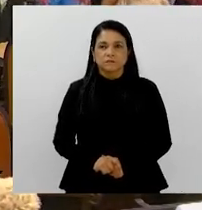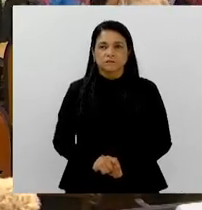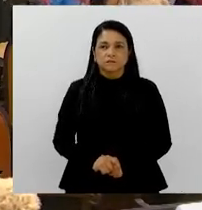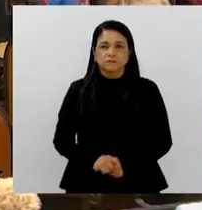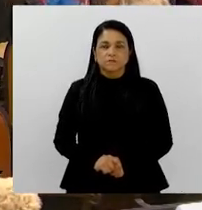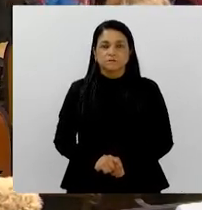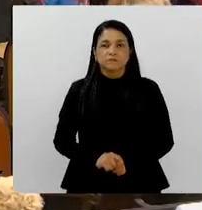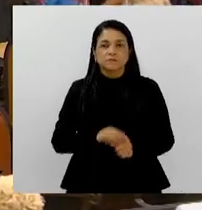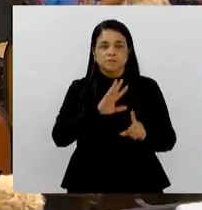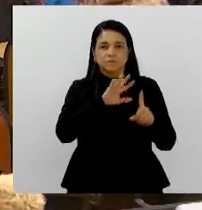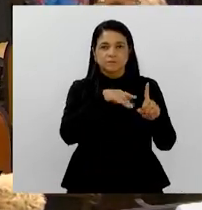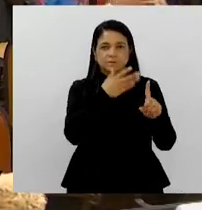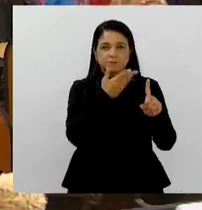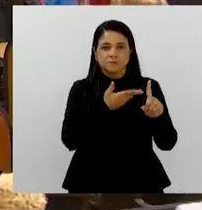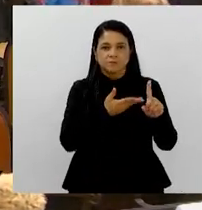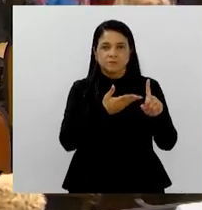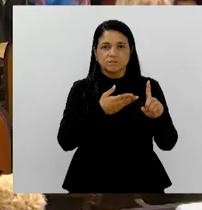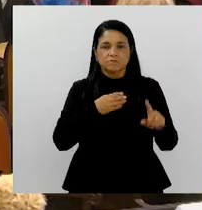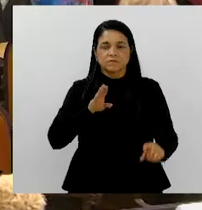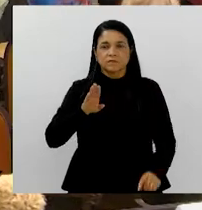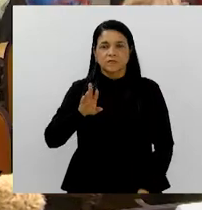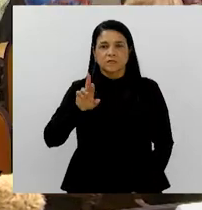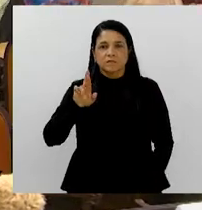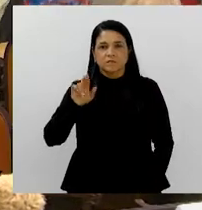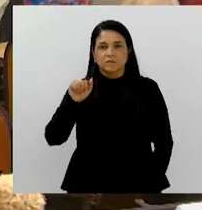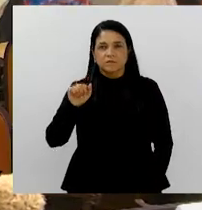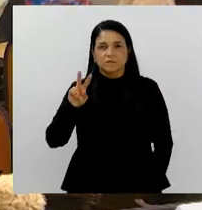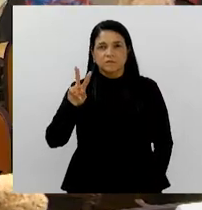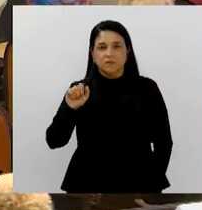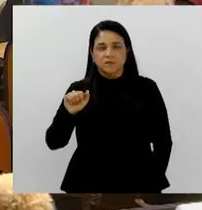Próximo agraciado, Braba Produções.